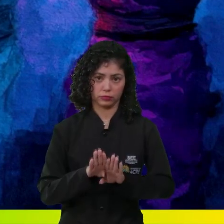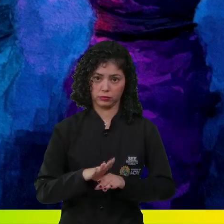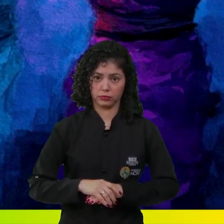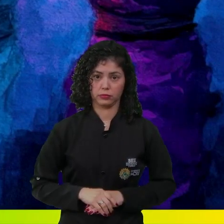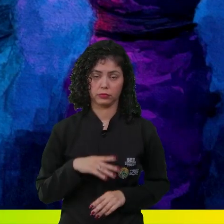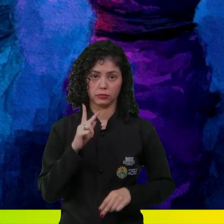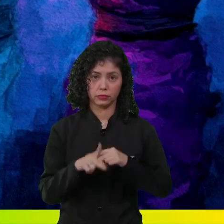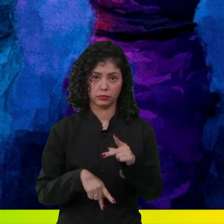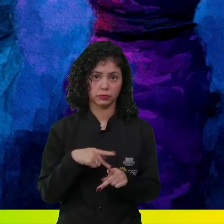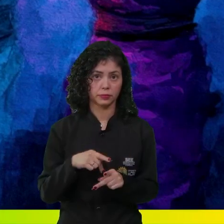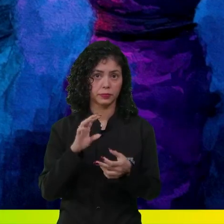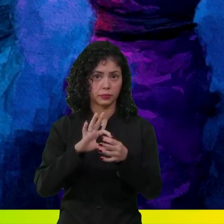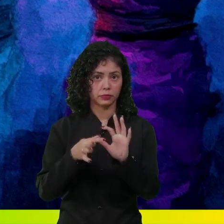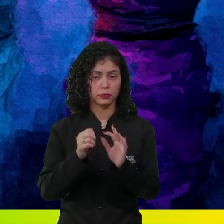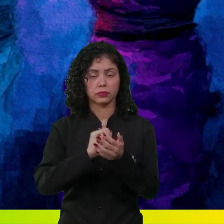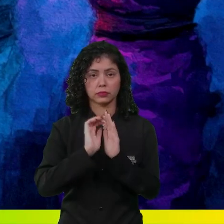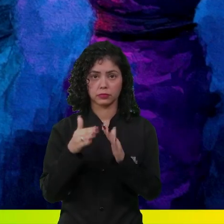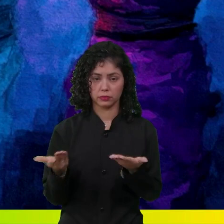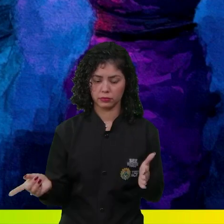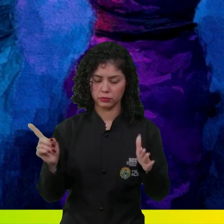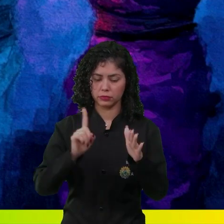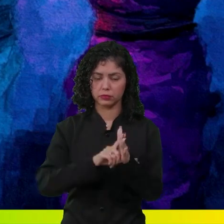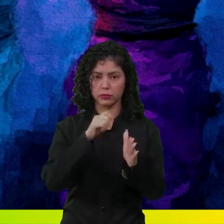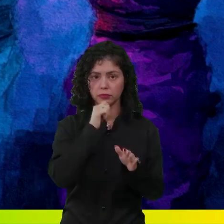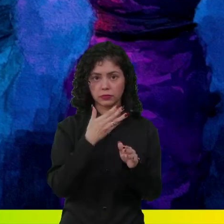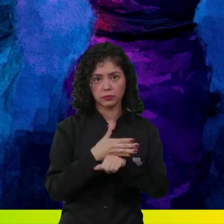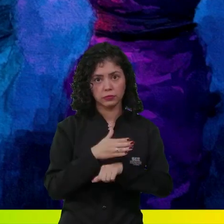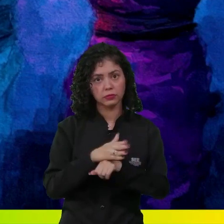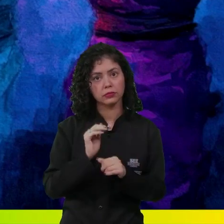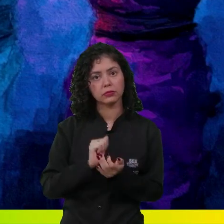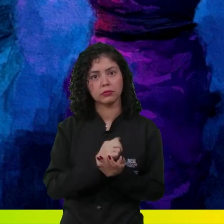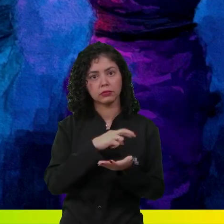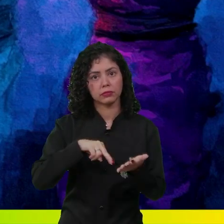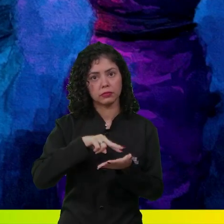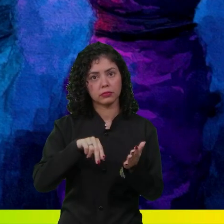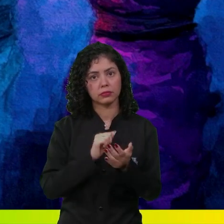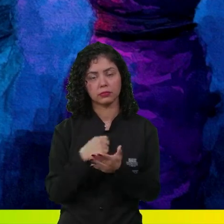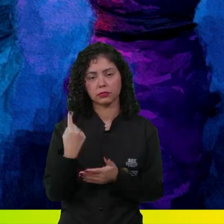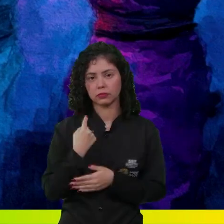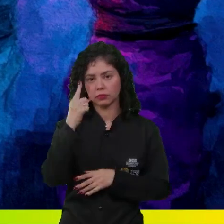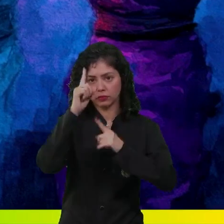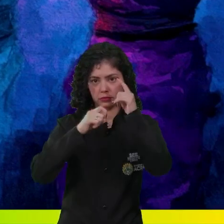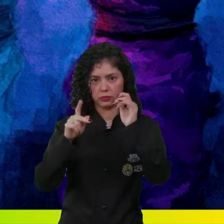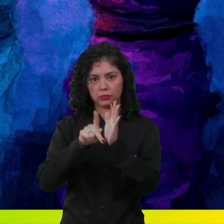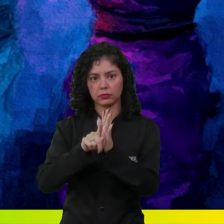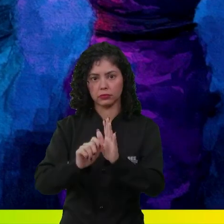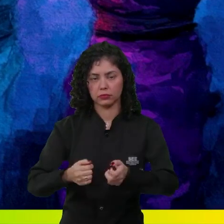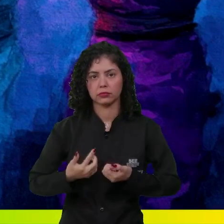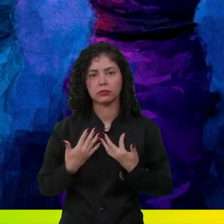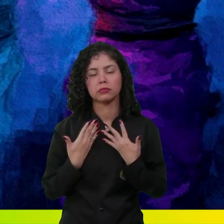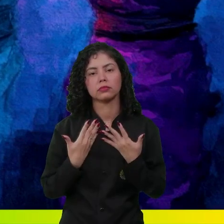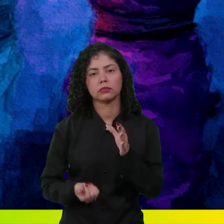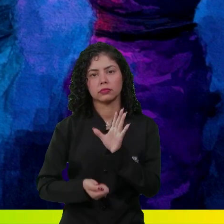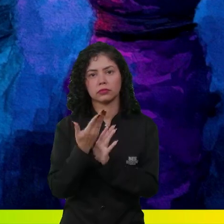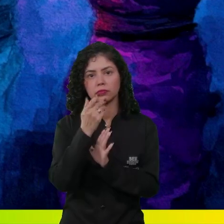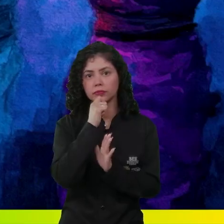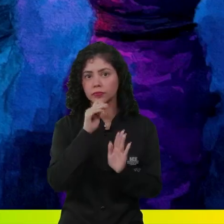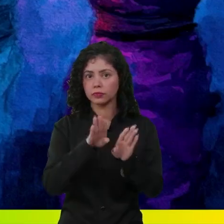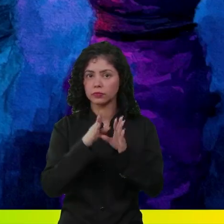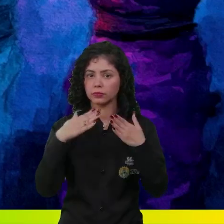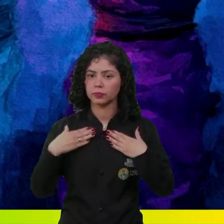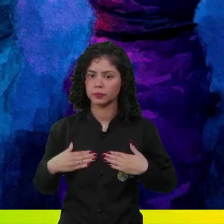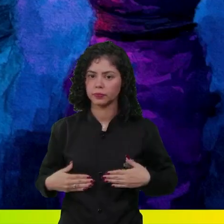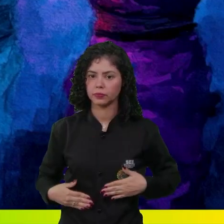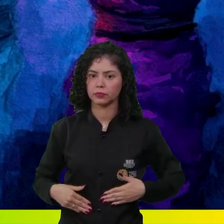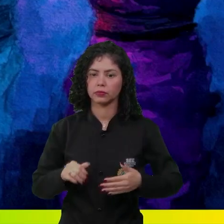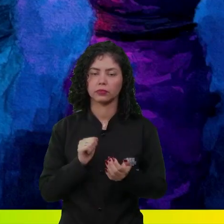dos povos e os contextos nos quais se inserem. A prática da dança permite que os indivíduos expressem emoções, criem narrativas corporais